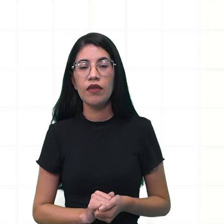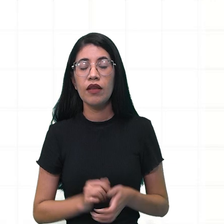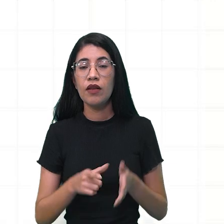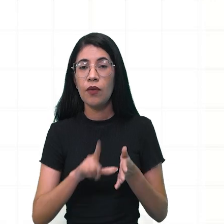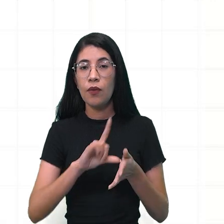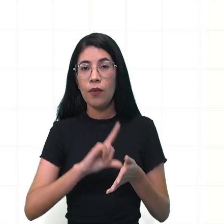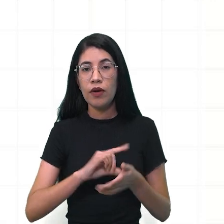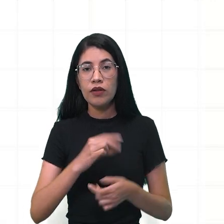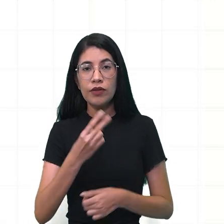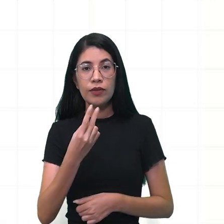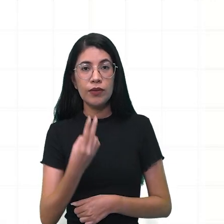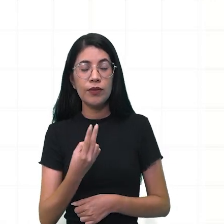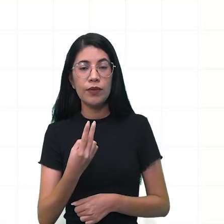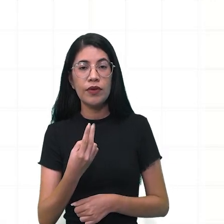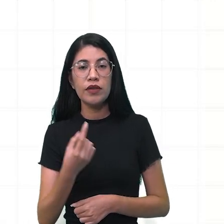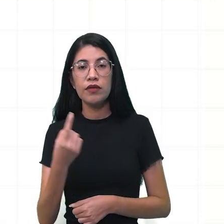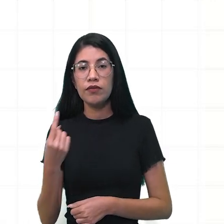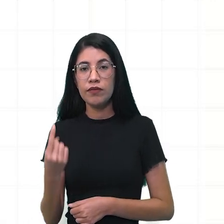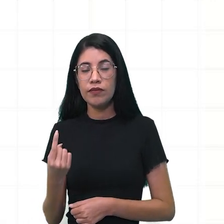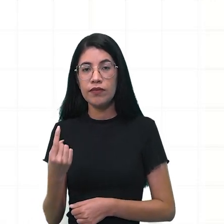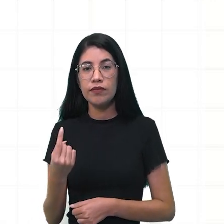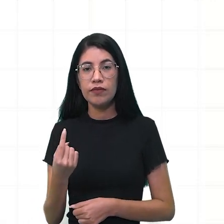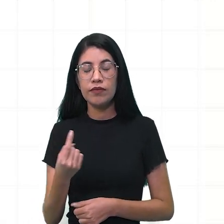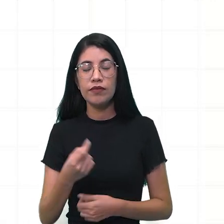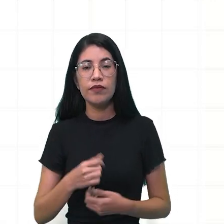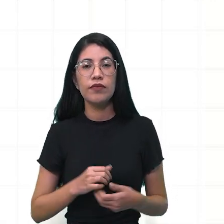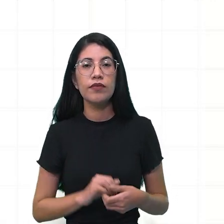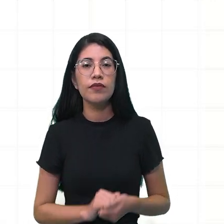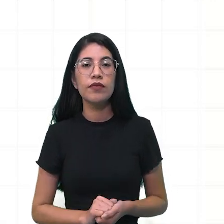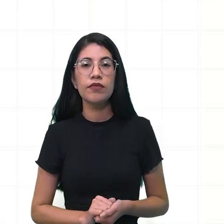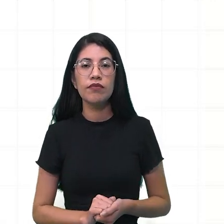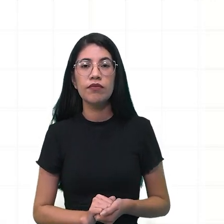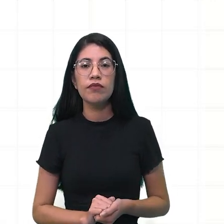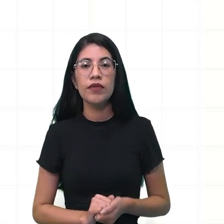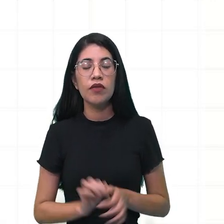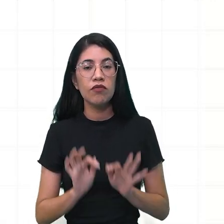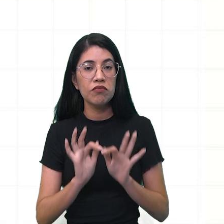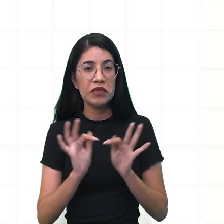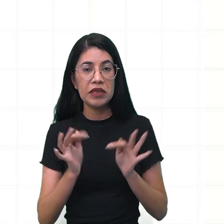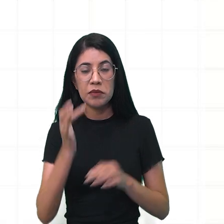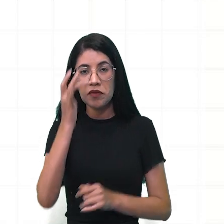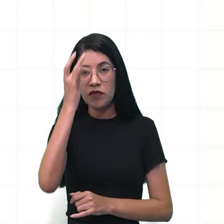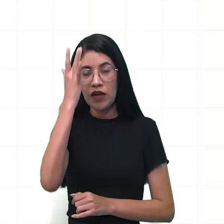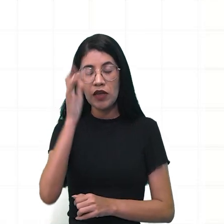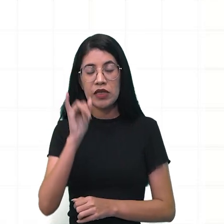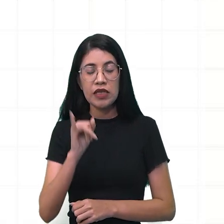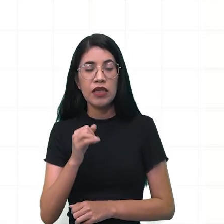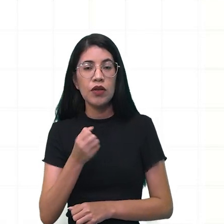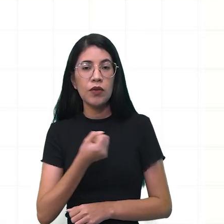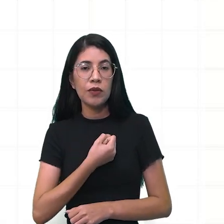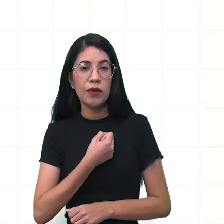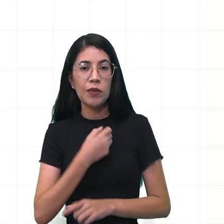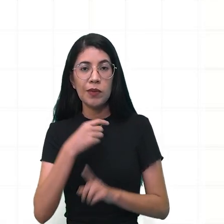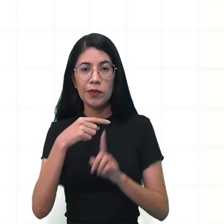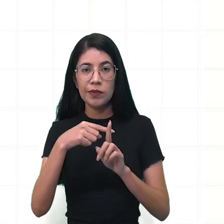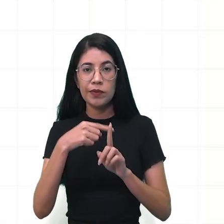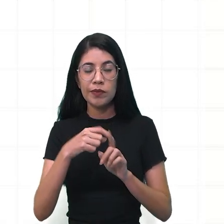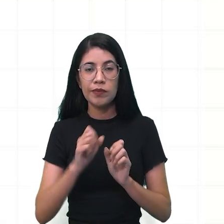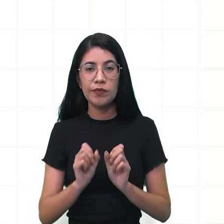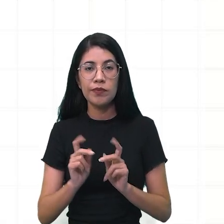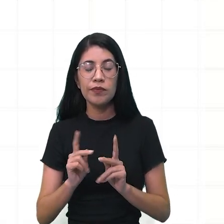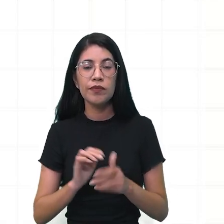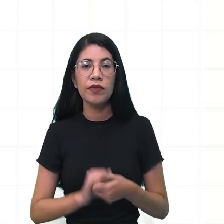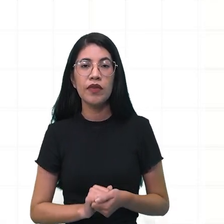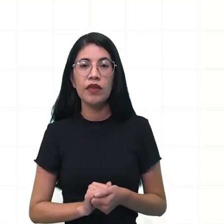de 2 é o 1, tá ok? Ficou bem simples aqui quando o número é positivo, certo? Quem